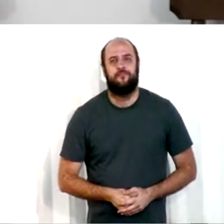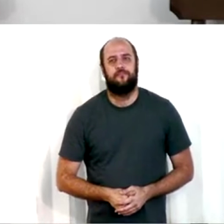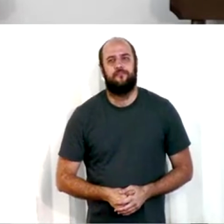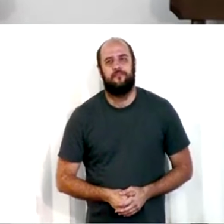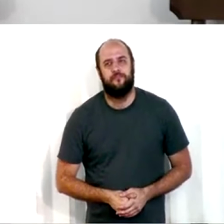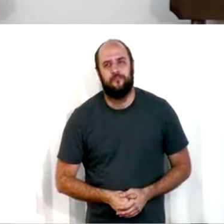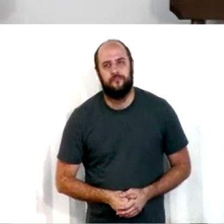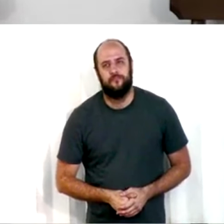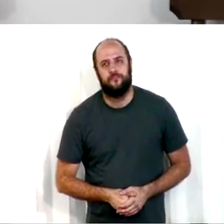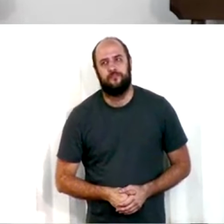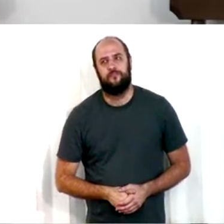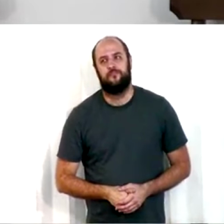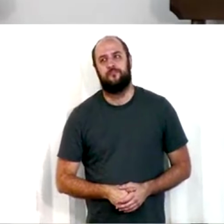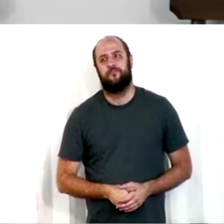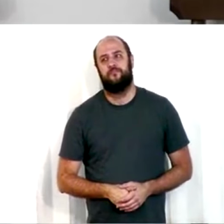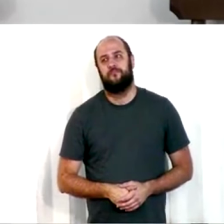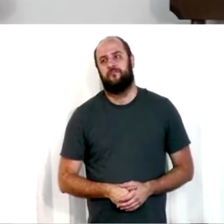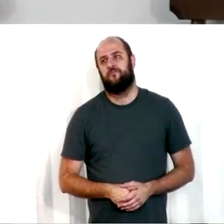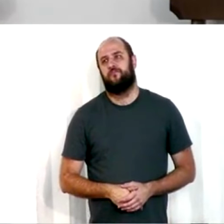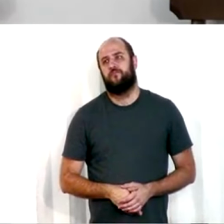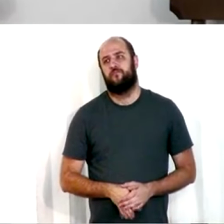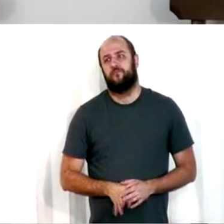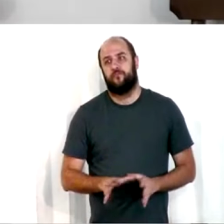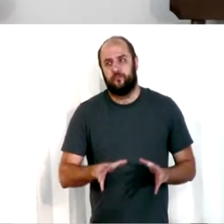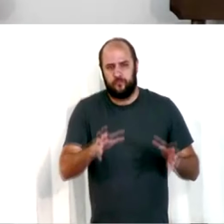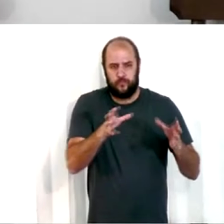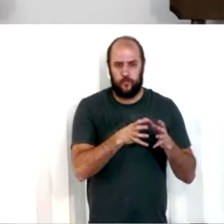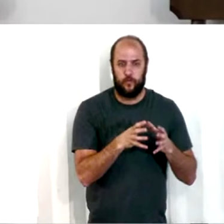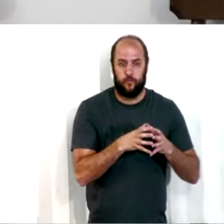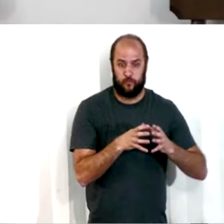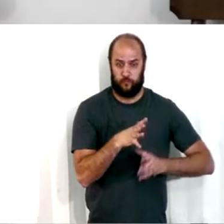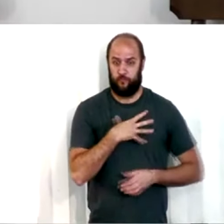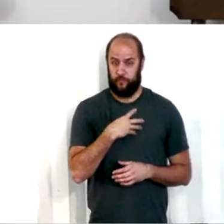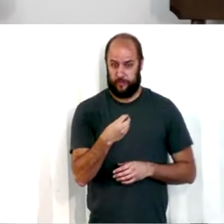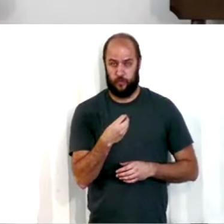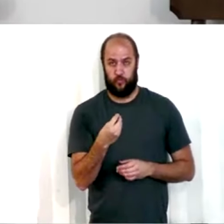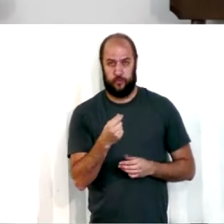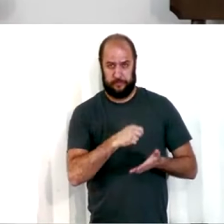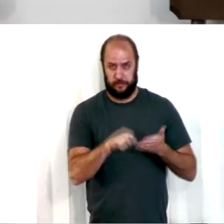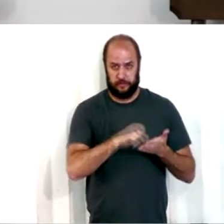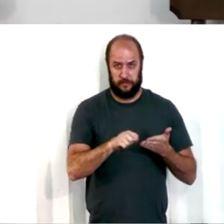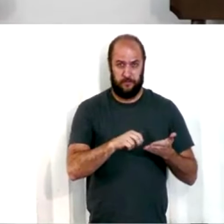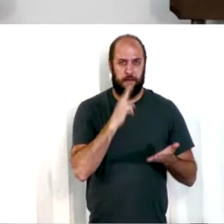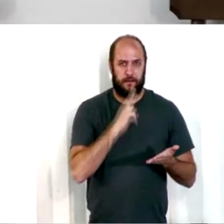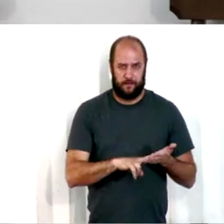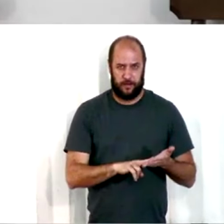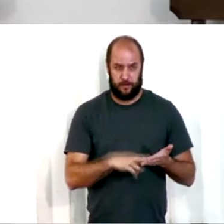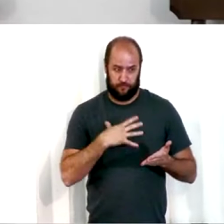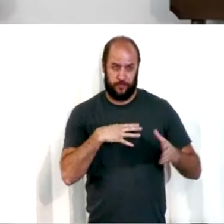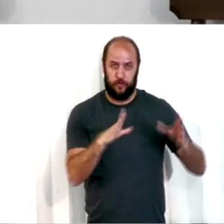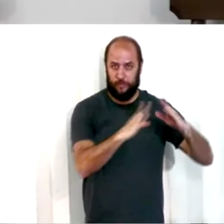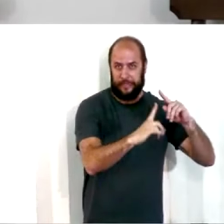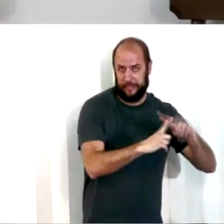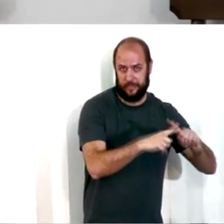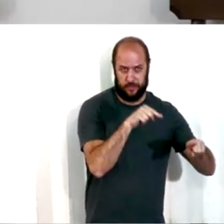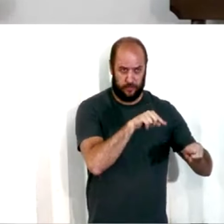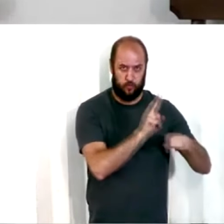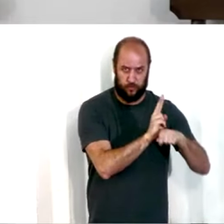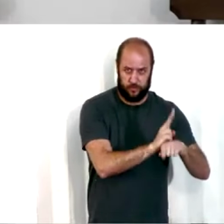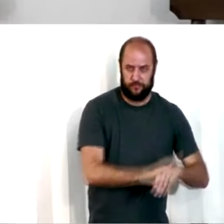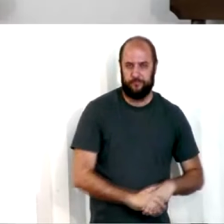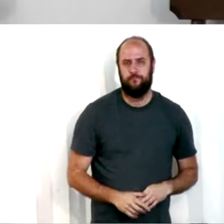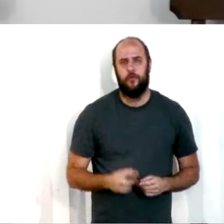Paulo é o guerreiro e os santos em Colossos são os seus filhos. Por que ele está escrevendo essa parte da carta aos Colossenses?